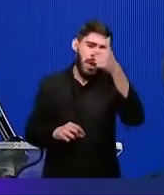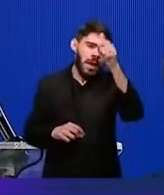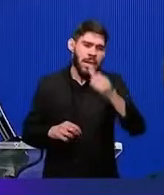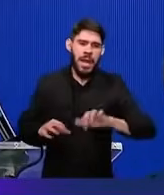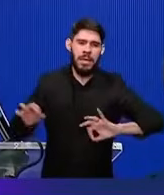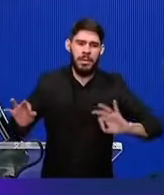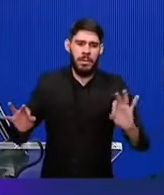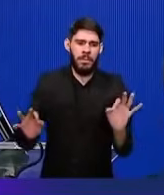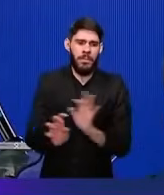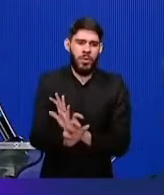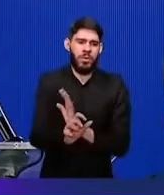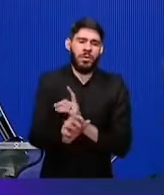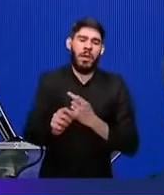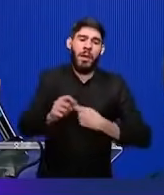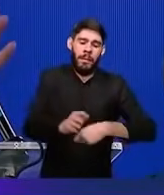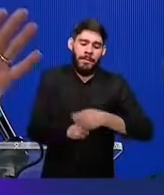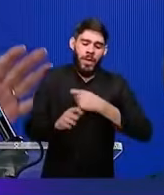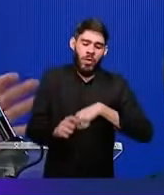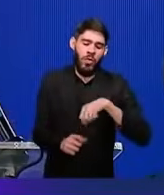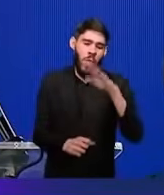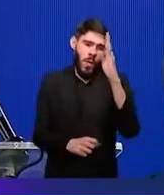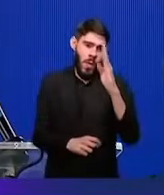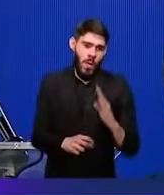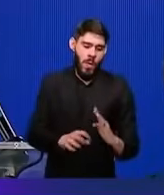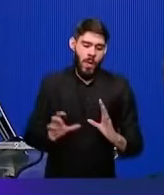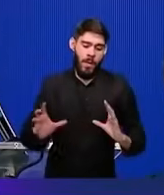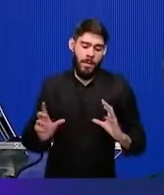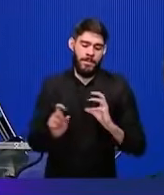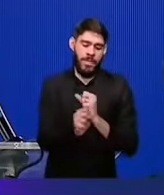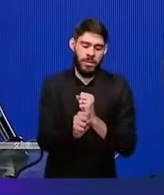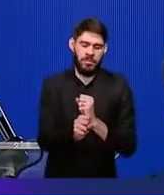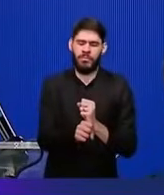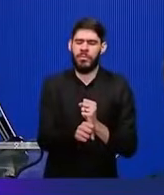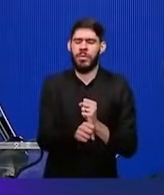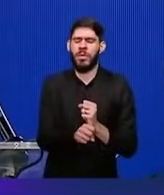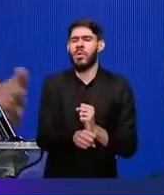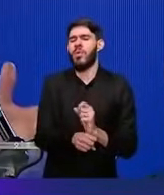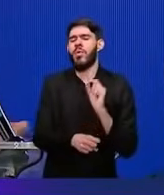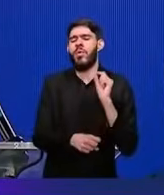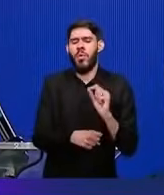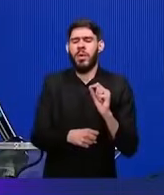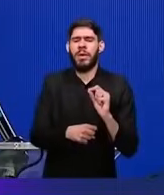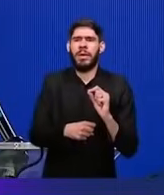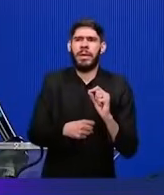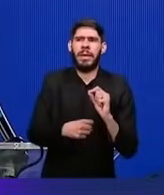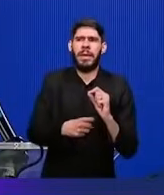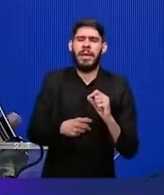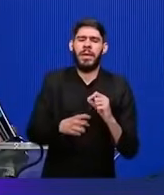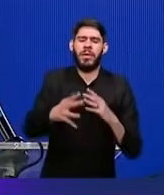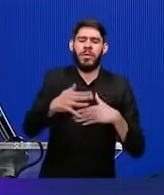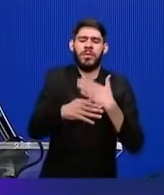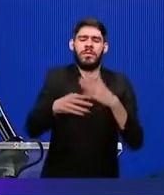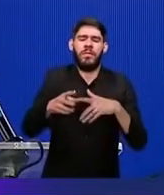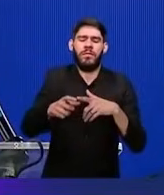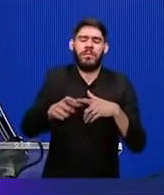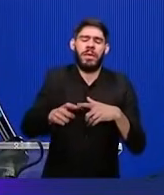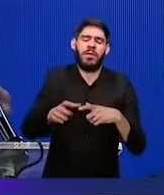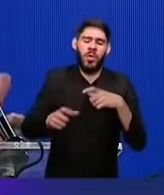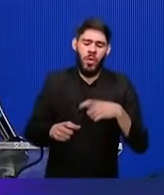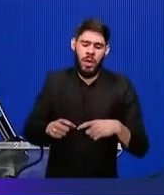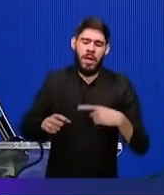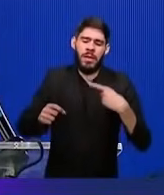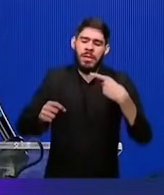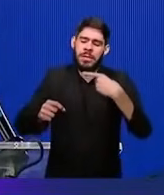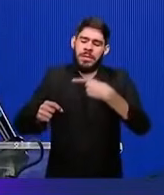completa da economia brasileira, total da economia brasileira. O que está acontecendo com o desenvolvimento local de cada cidade? O que